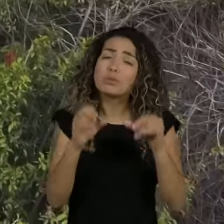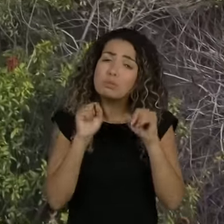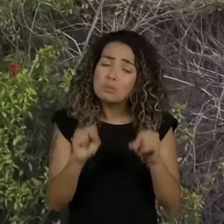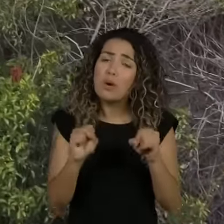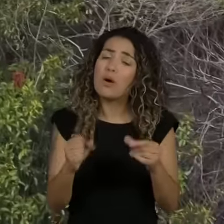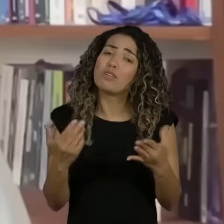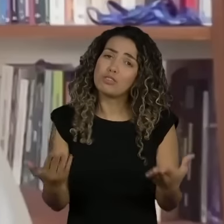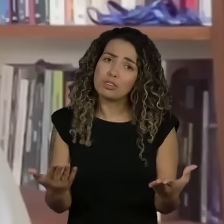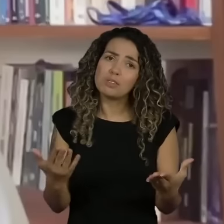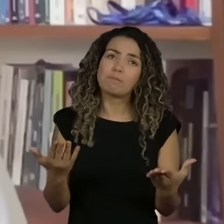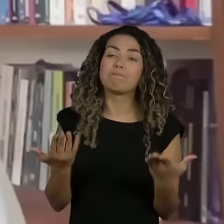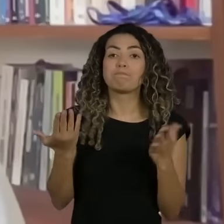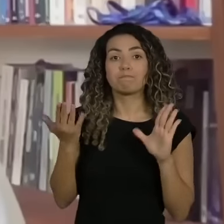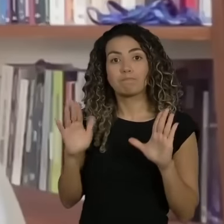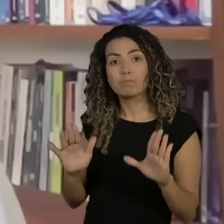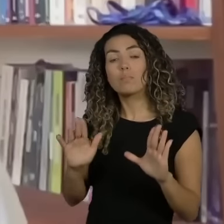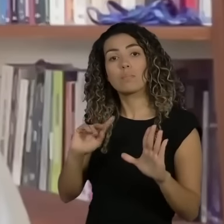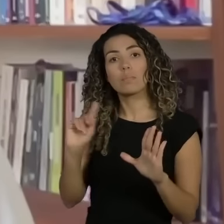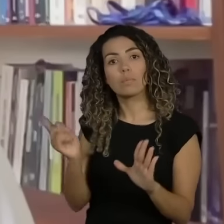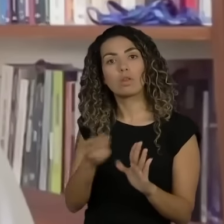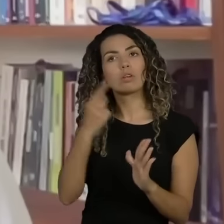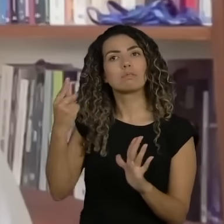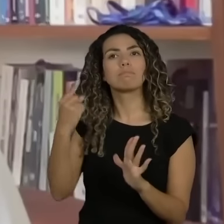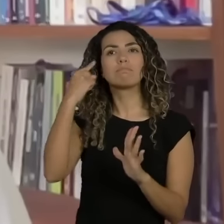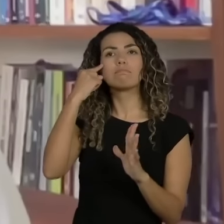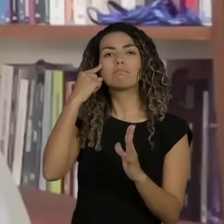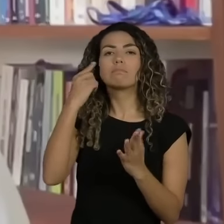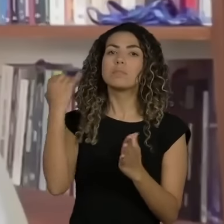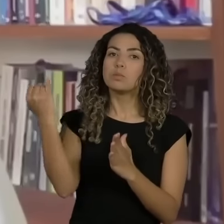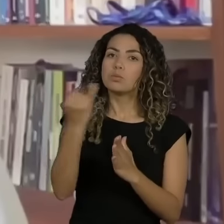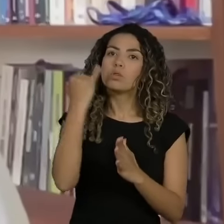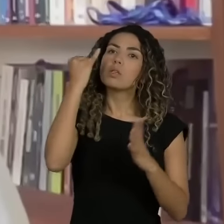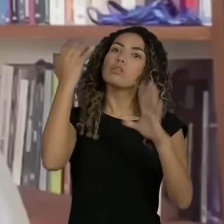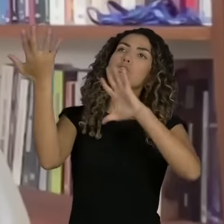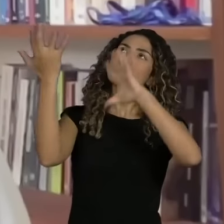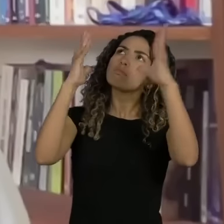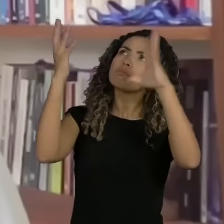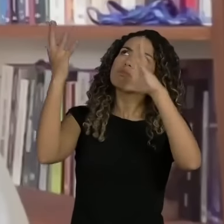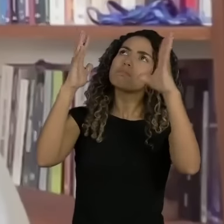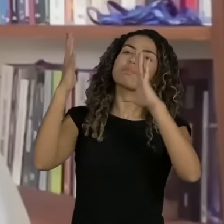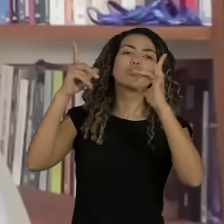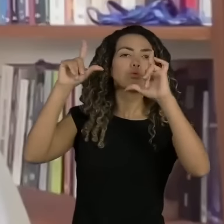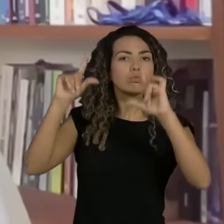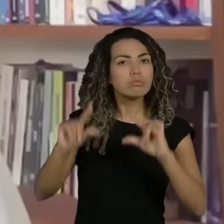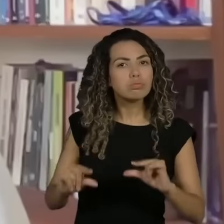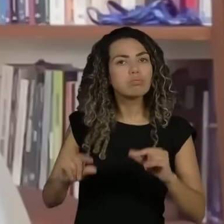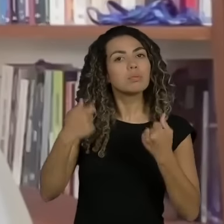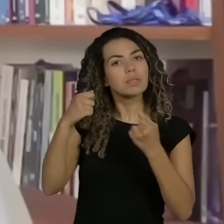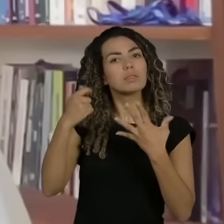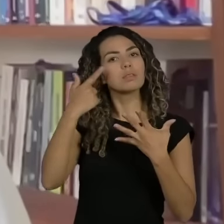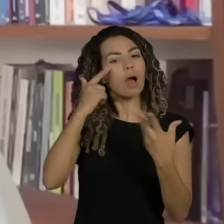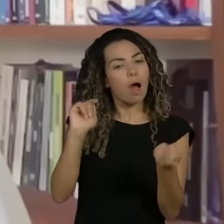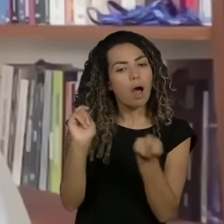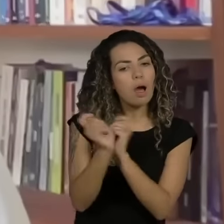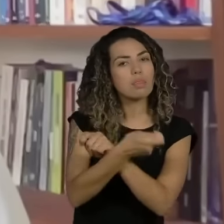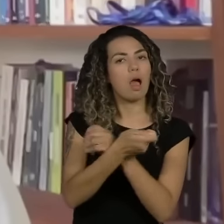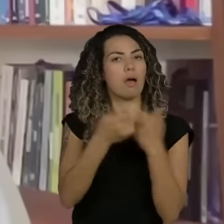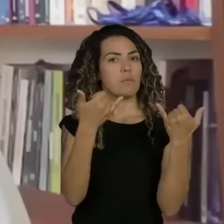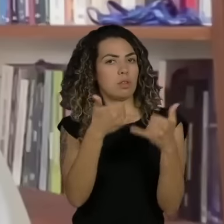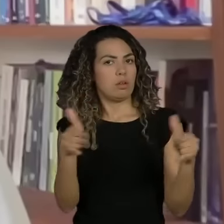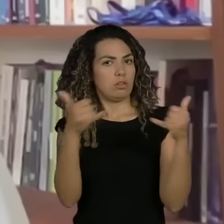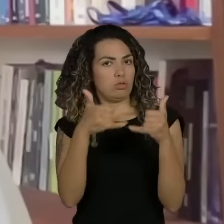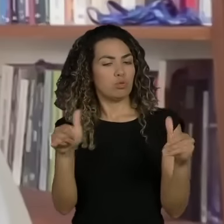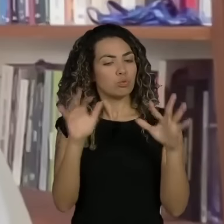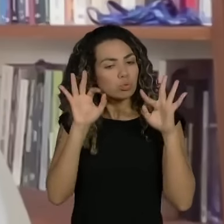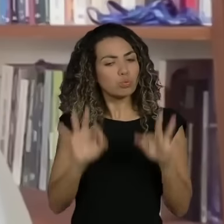em frente. Uma das coisas que a gente coloca quando a gente defende a transição energética justa é que nesse arcabouço do que seria justo